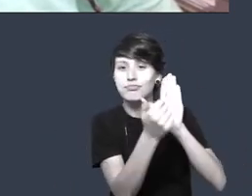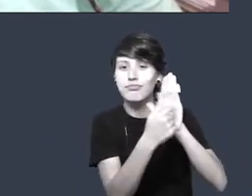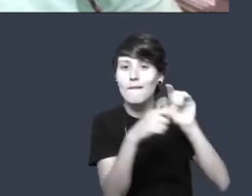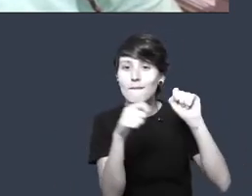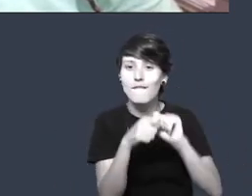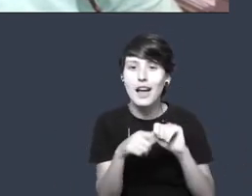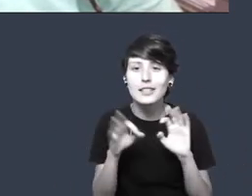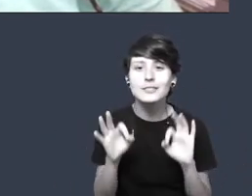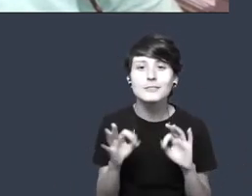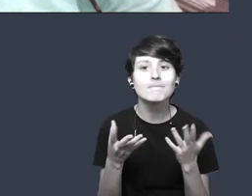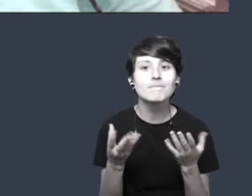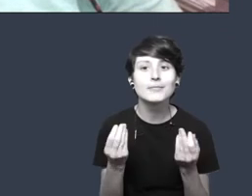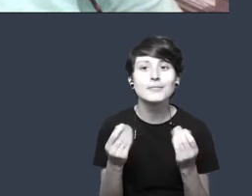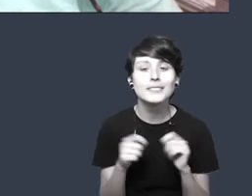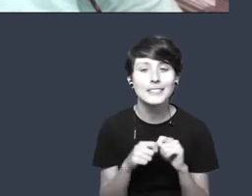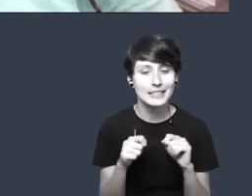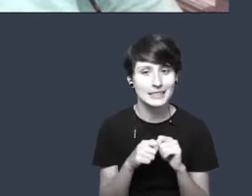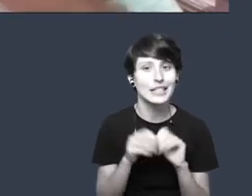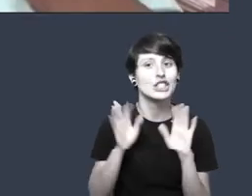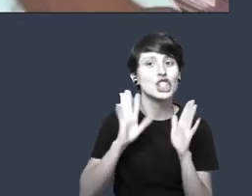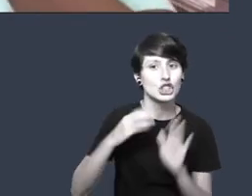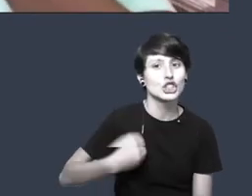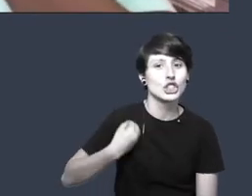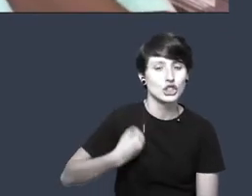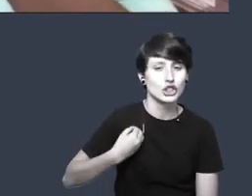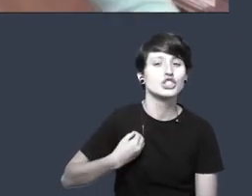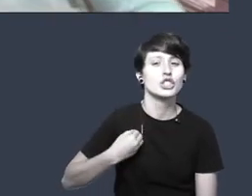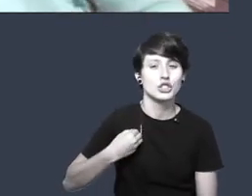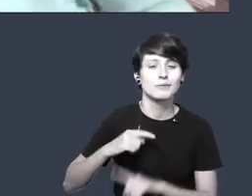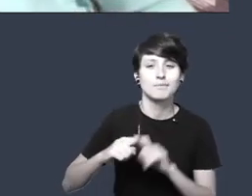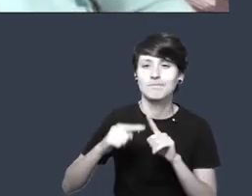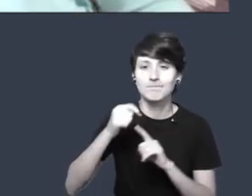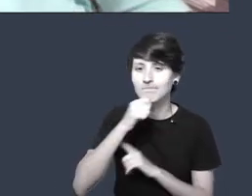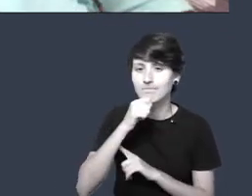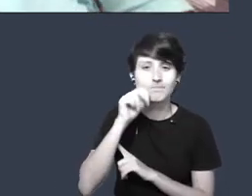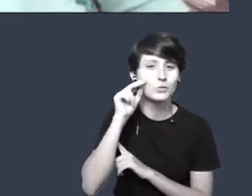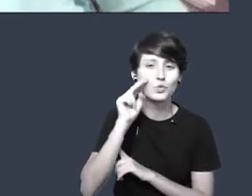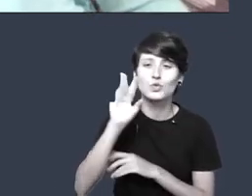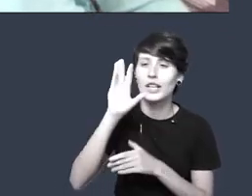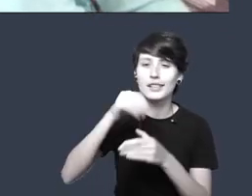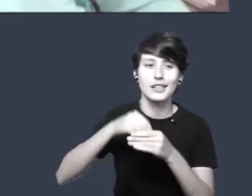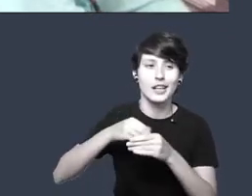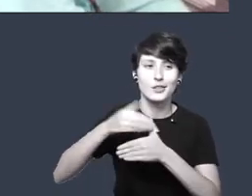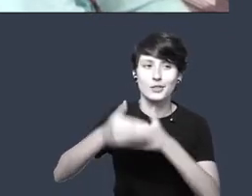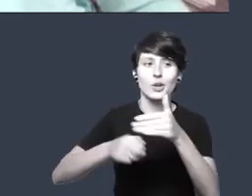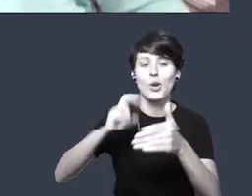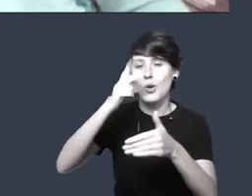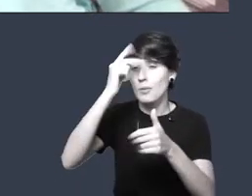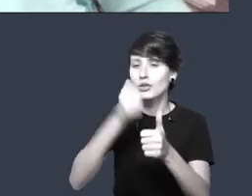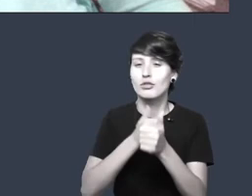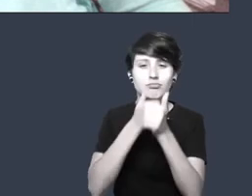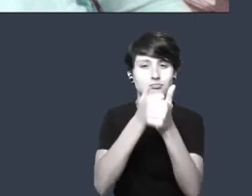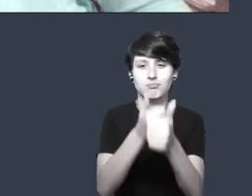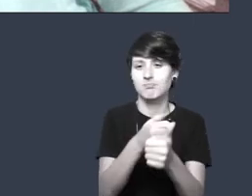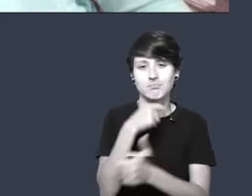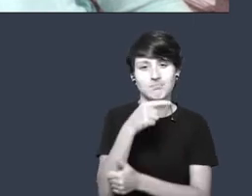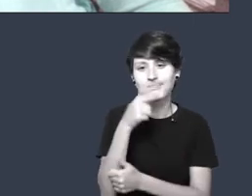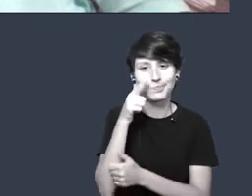né? Então, eles já existem, mas você não vê eles ainda implantados ou as pessoas seguindo eles, né?